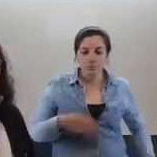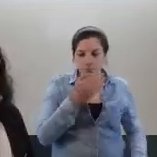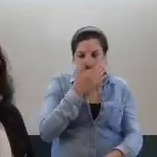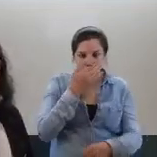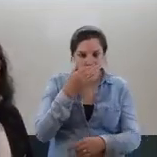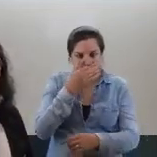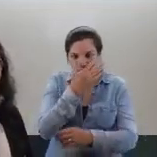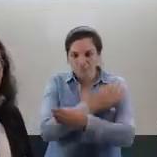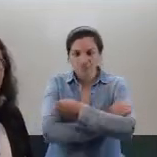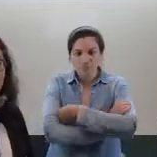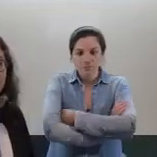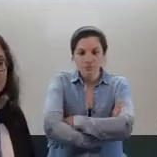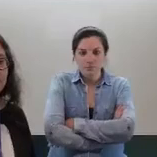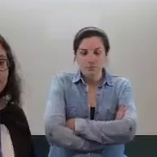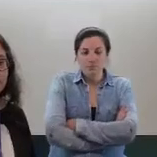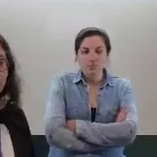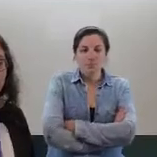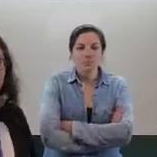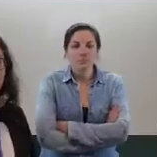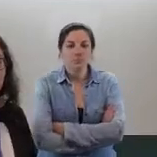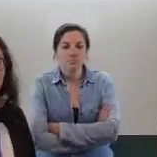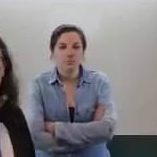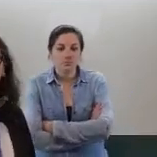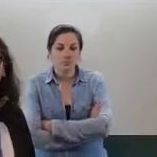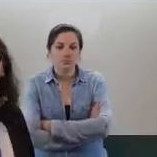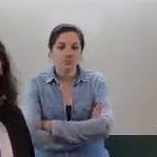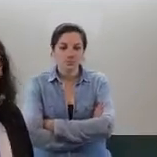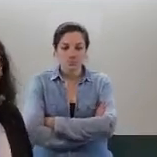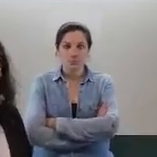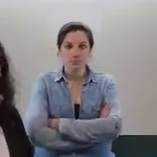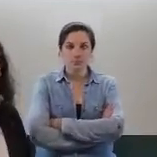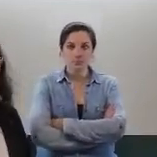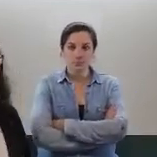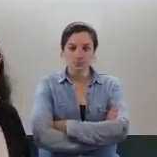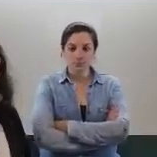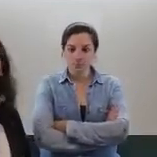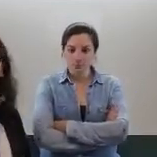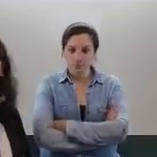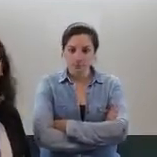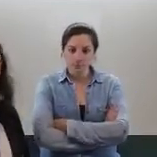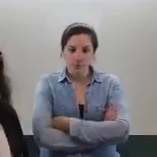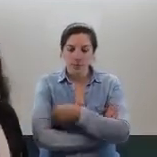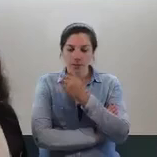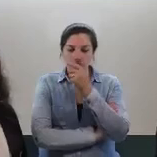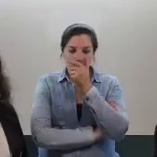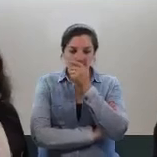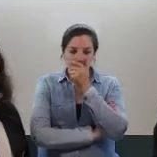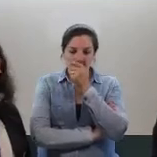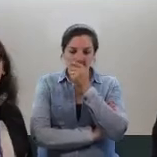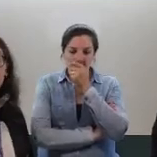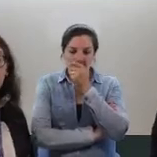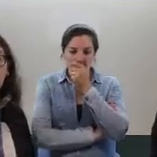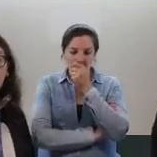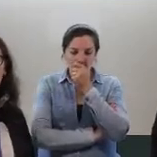como faz, por exemplo, uma referência de um determinado documento. Tô com dúvida em fazer referência, sei lá,